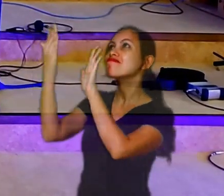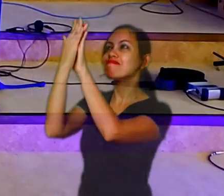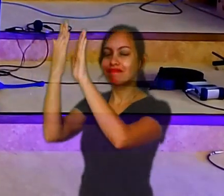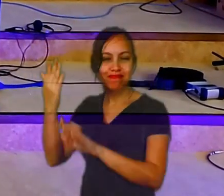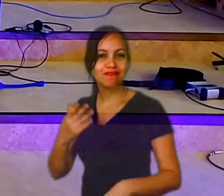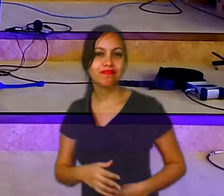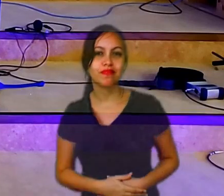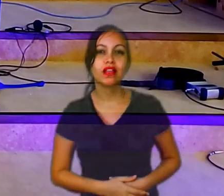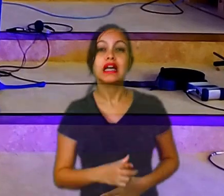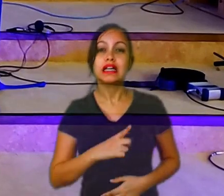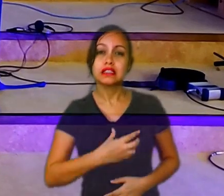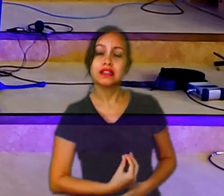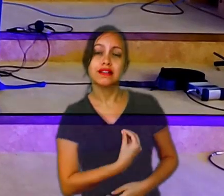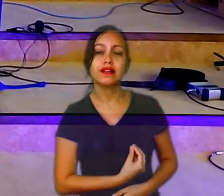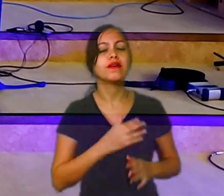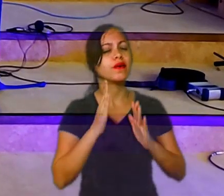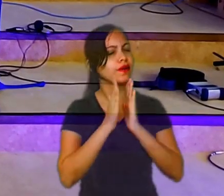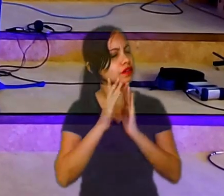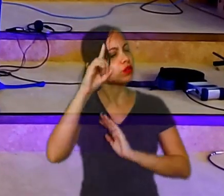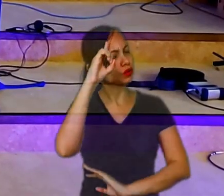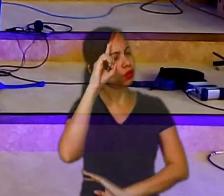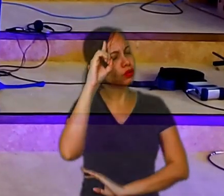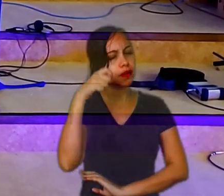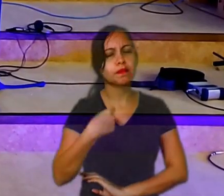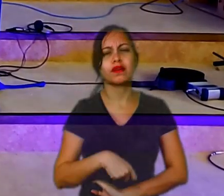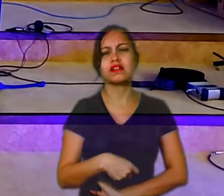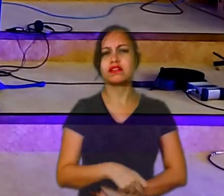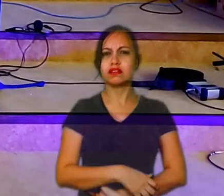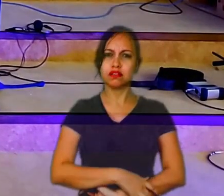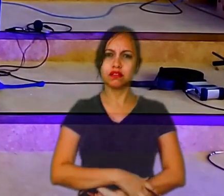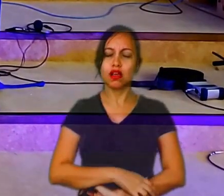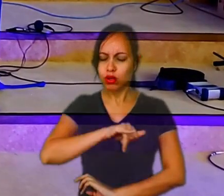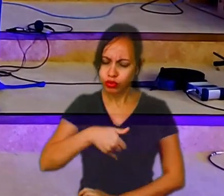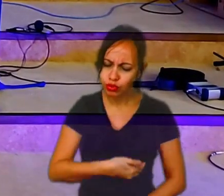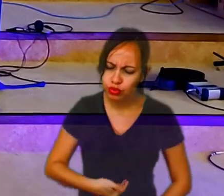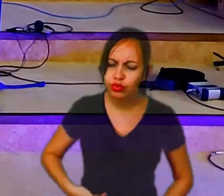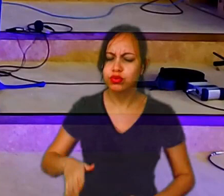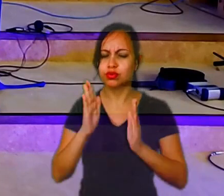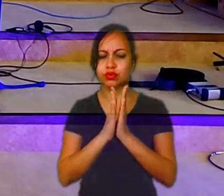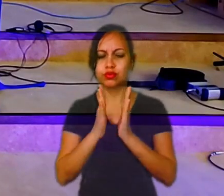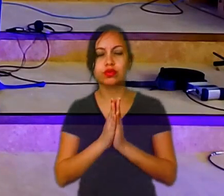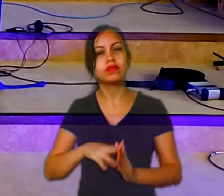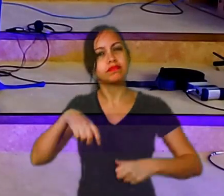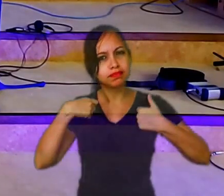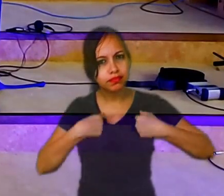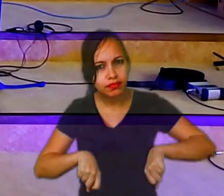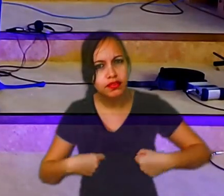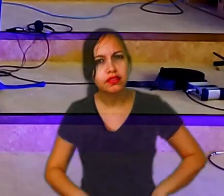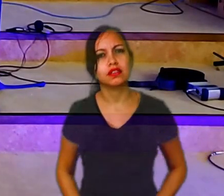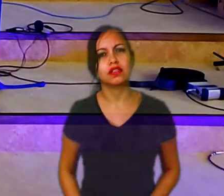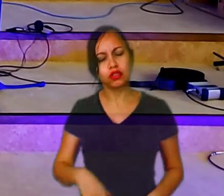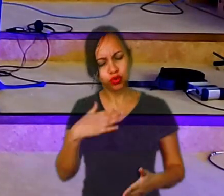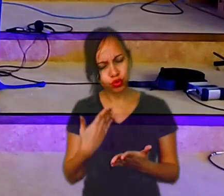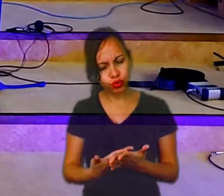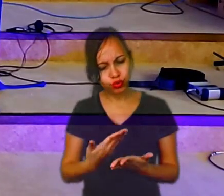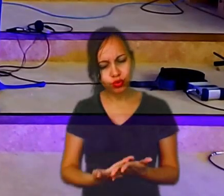ter uma vida de oração. Uma vida de jejum e oração, uma vida de